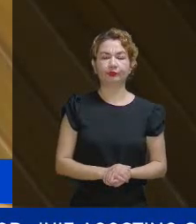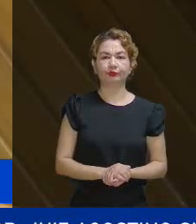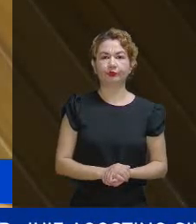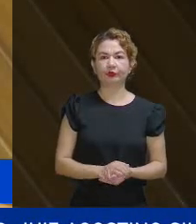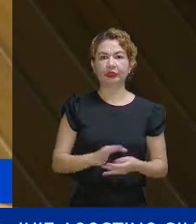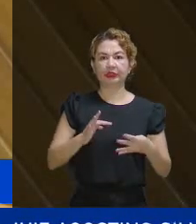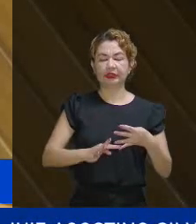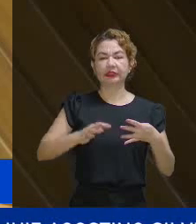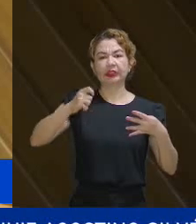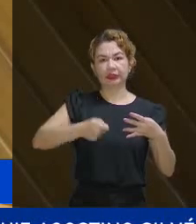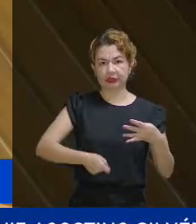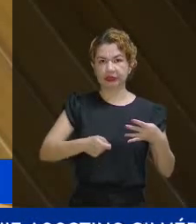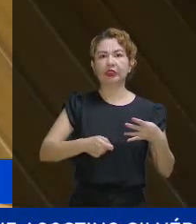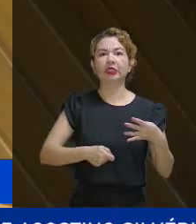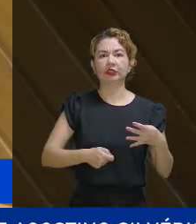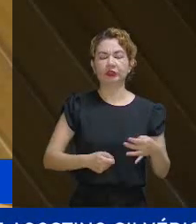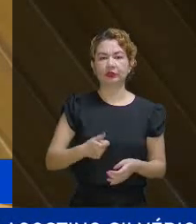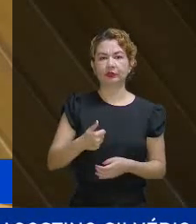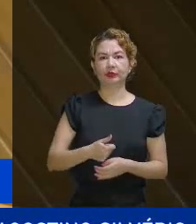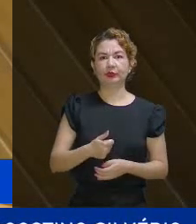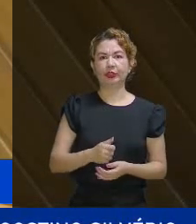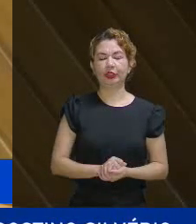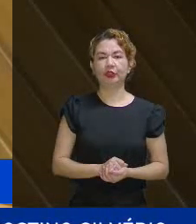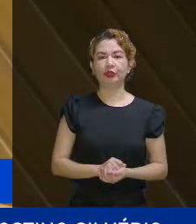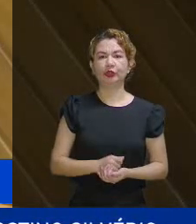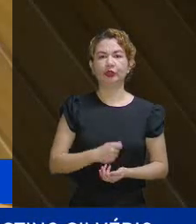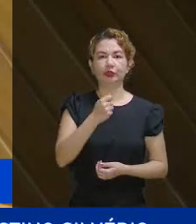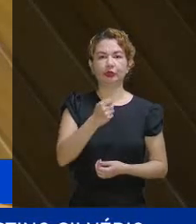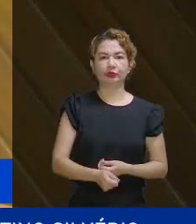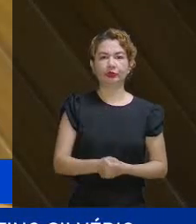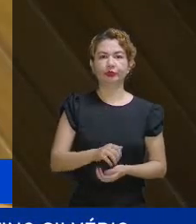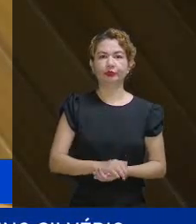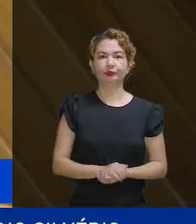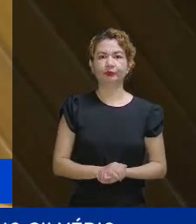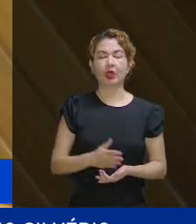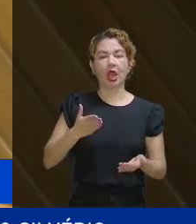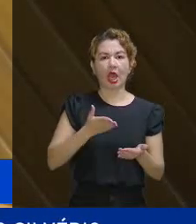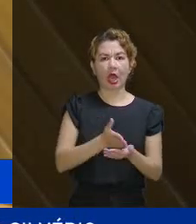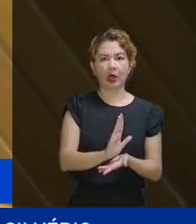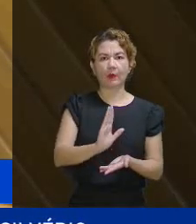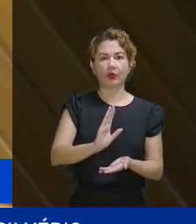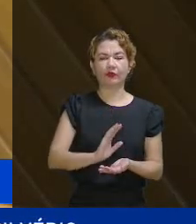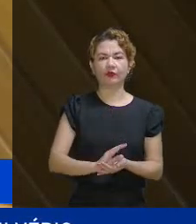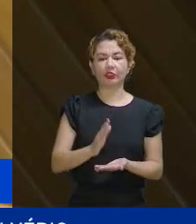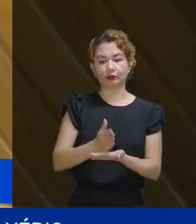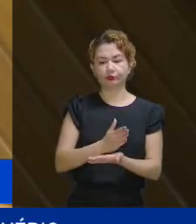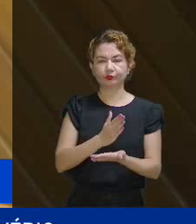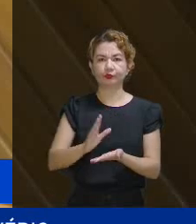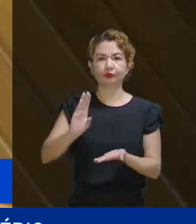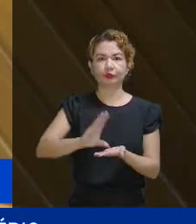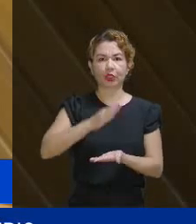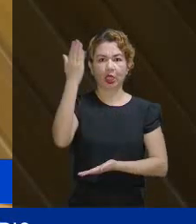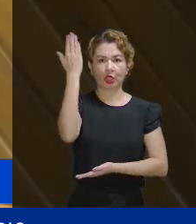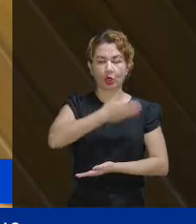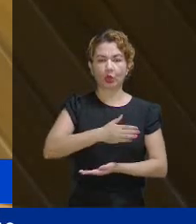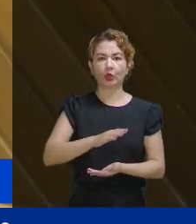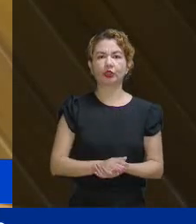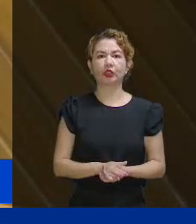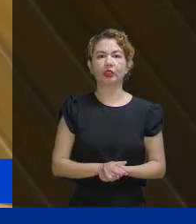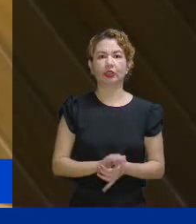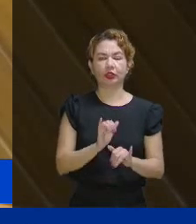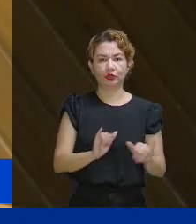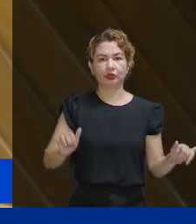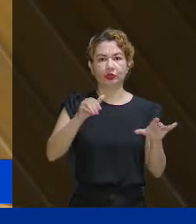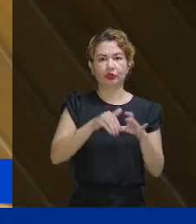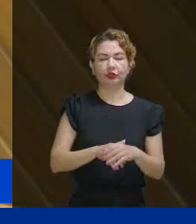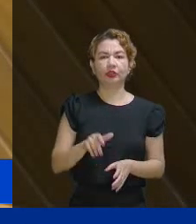escuros, curtos, penteados para o lado esquerdo. Usa óculos de armação escura, nariz afilado, barba escanoada curta, grisalha, traje toga preta.